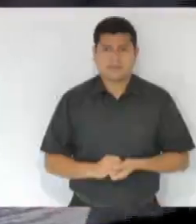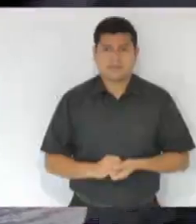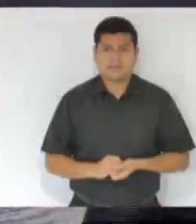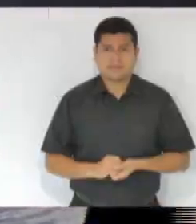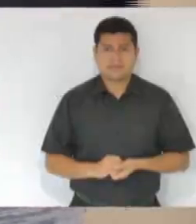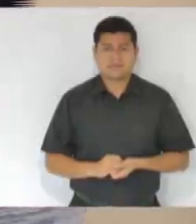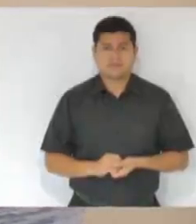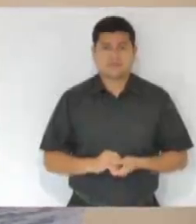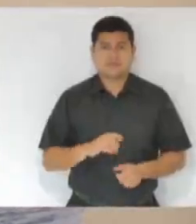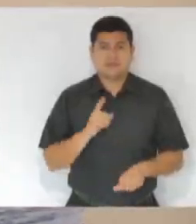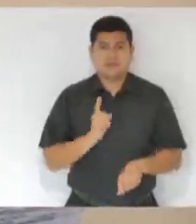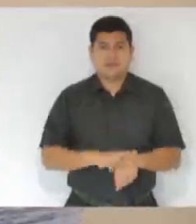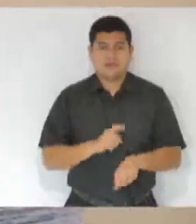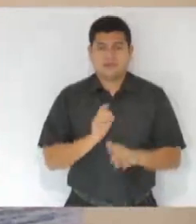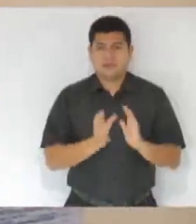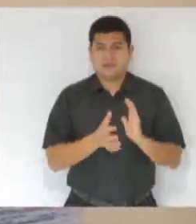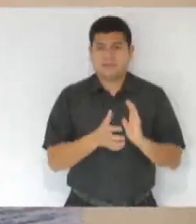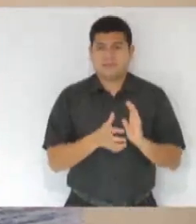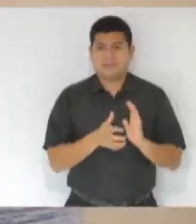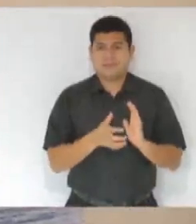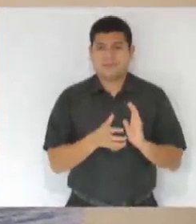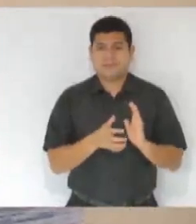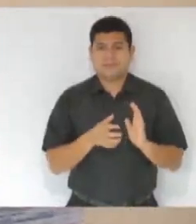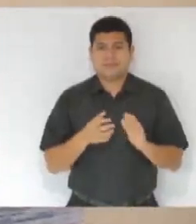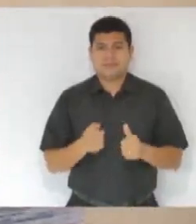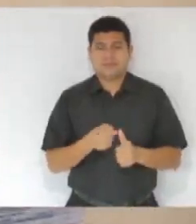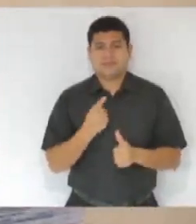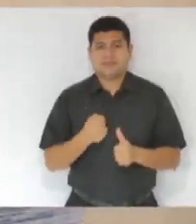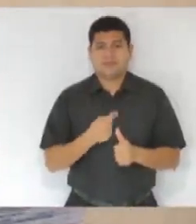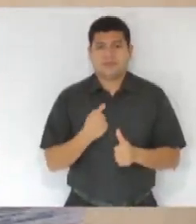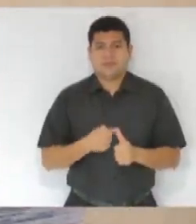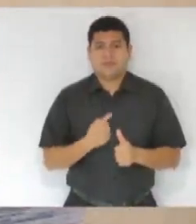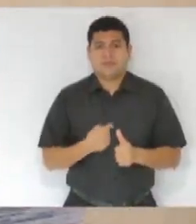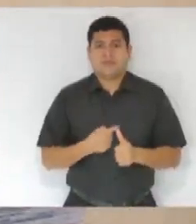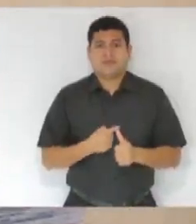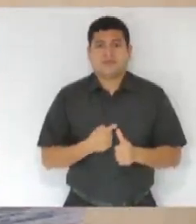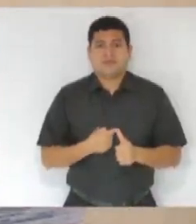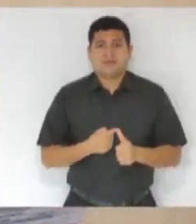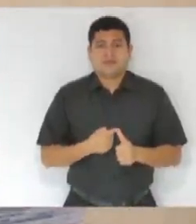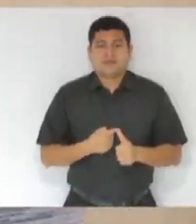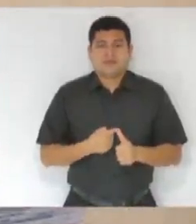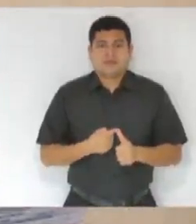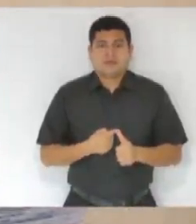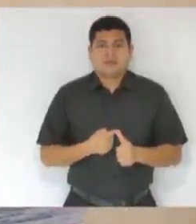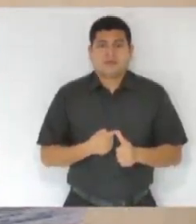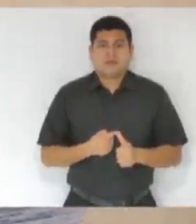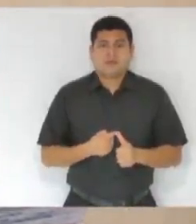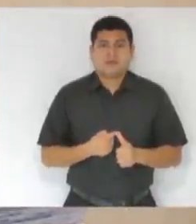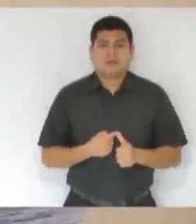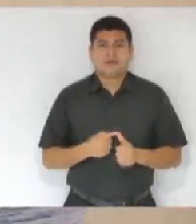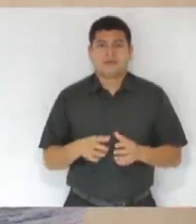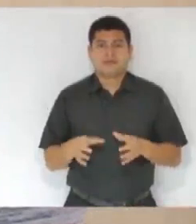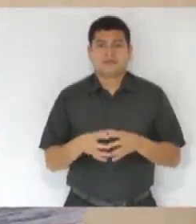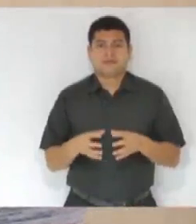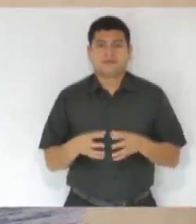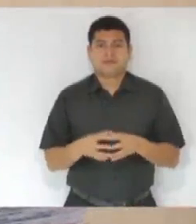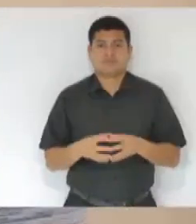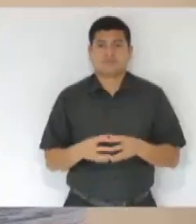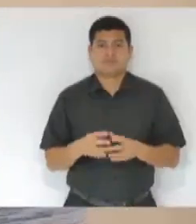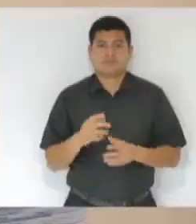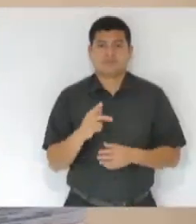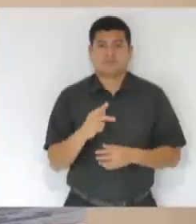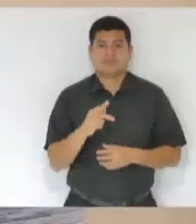Horário destinado aos partidos políticos. O primeiro horário de hoje, Pertence ao Bloco Social